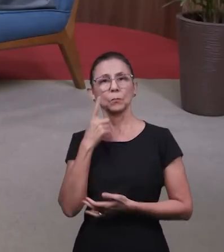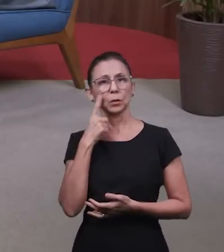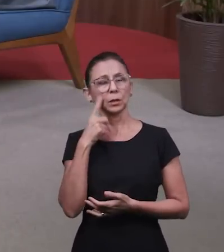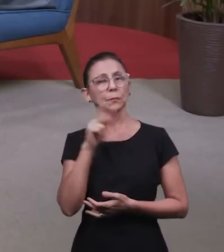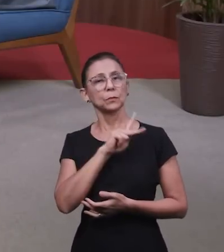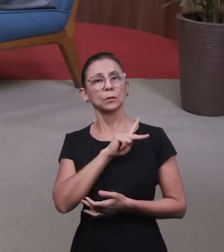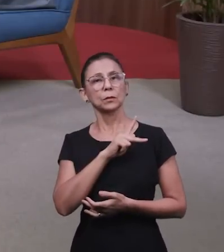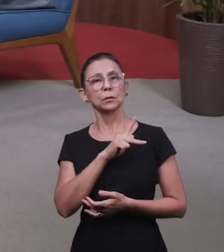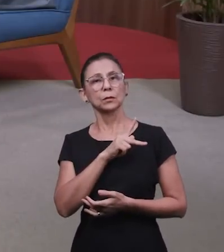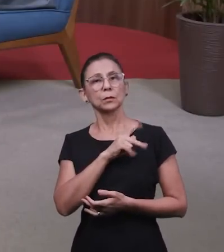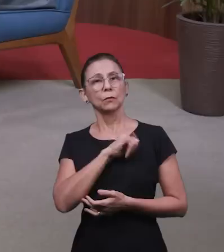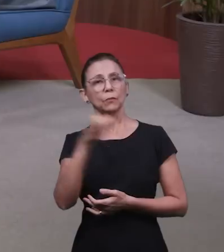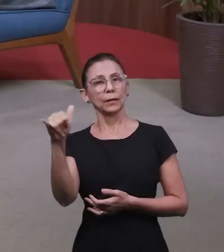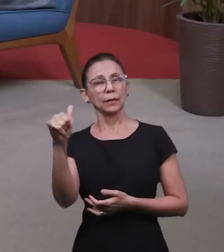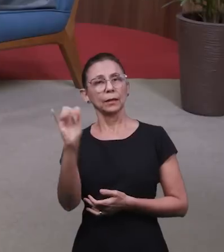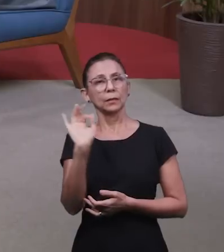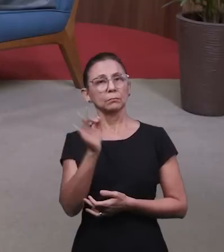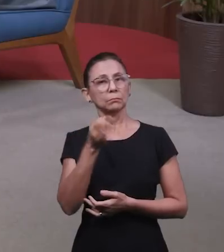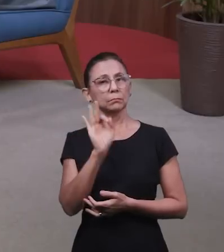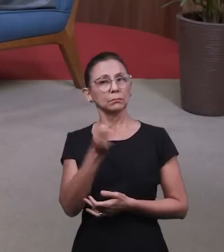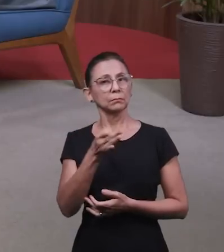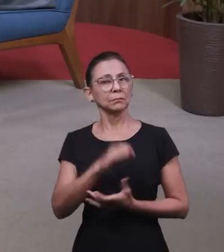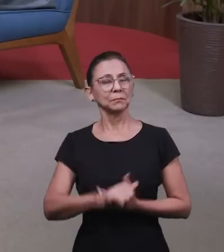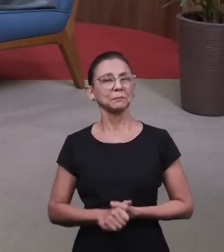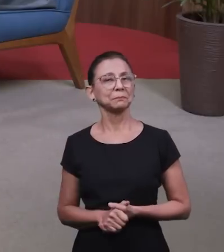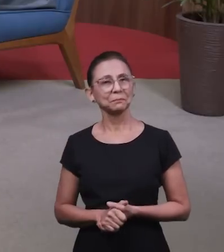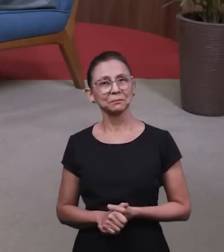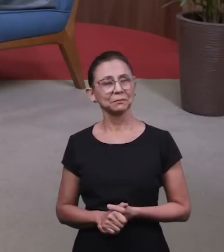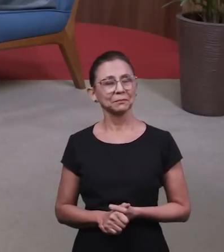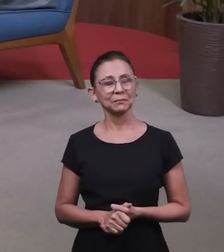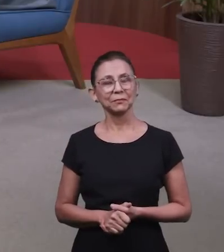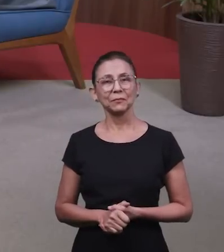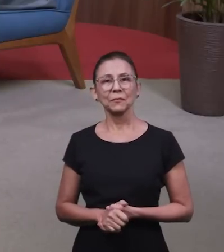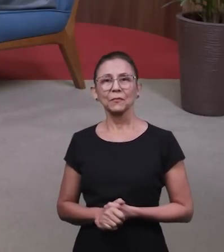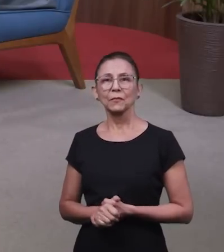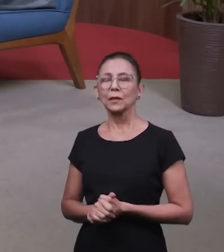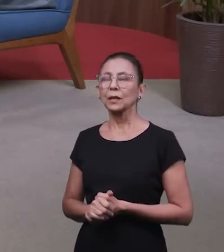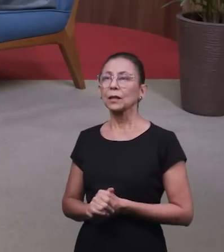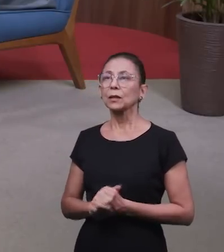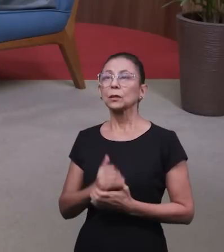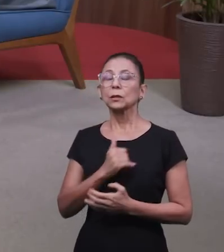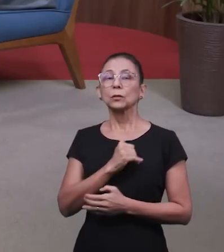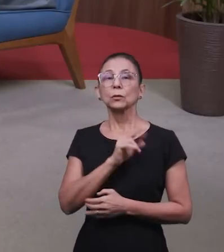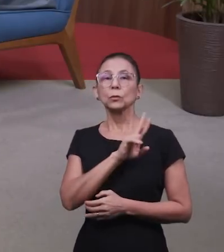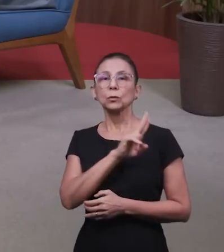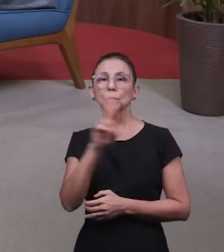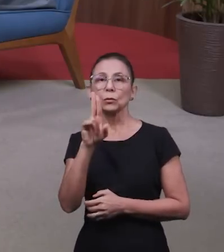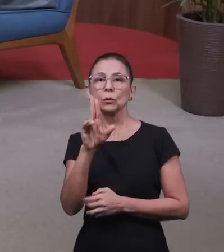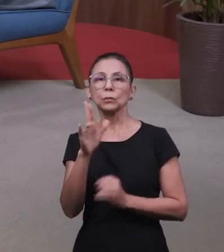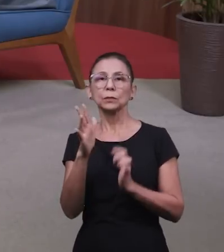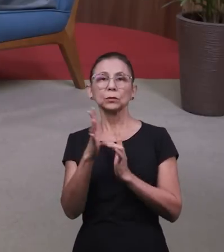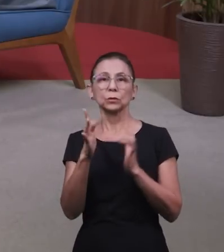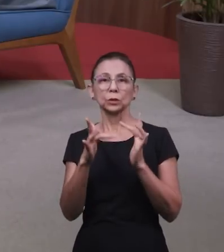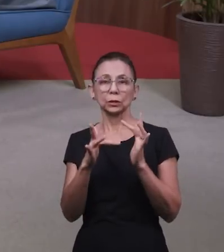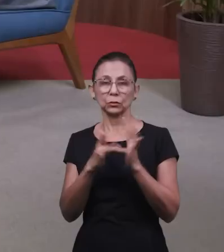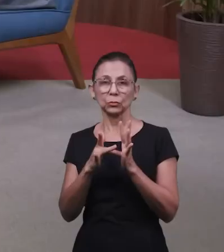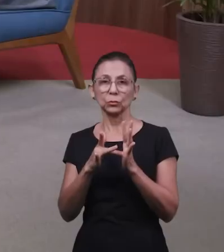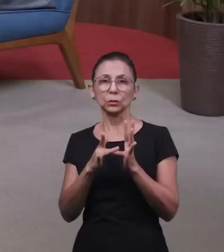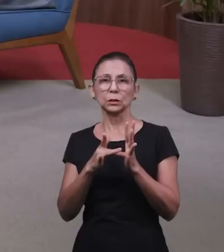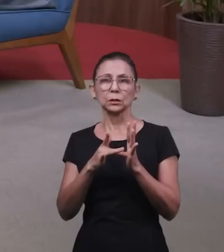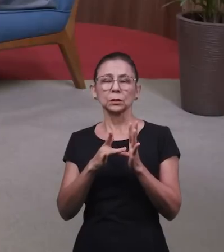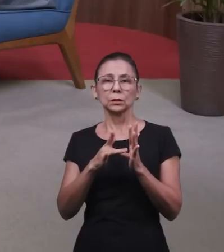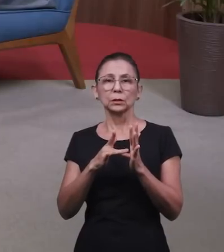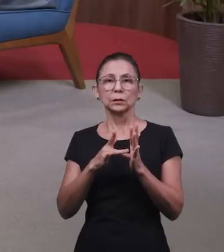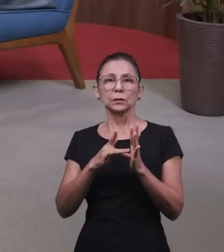nós podemos afirmar que não há como alguém viver tudo que o nome de Jesus